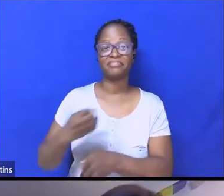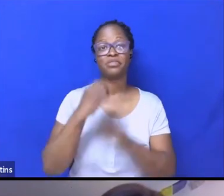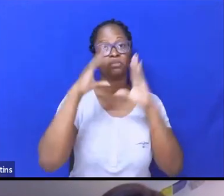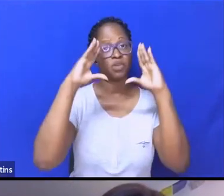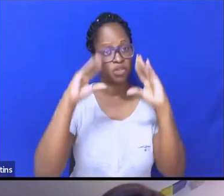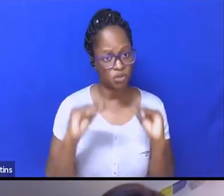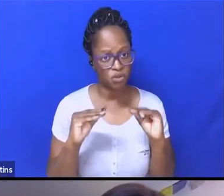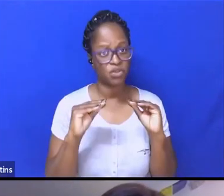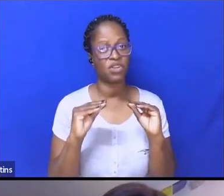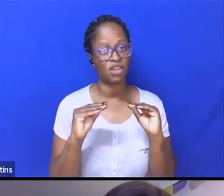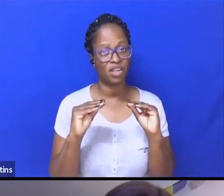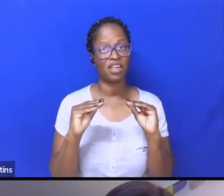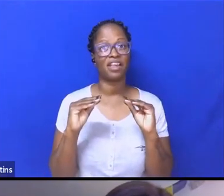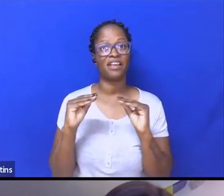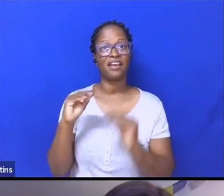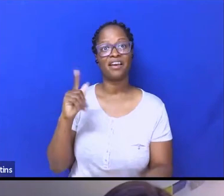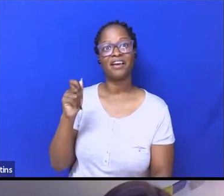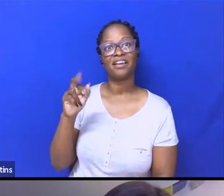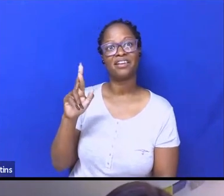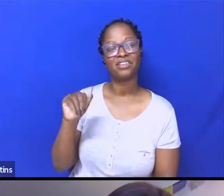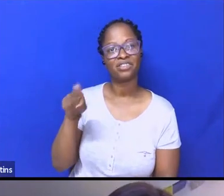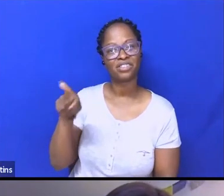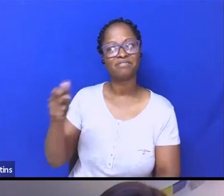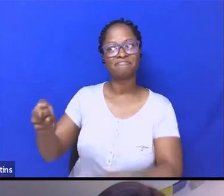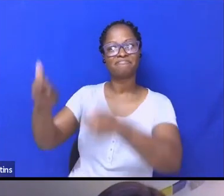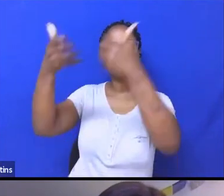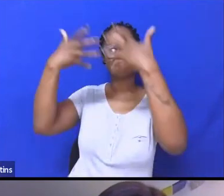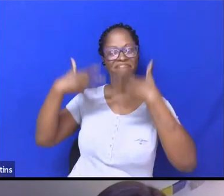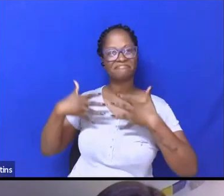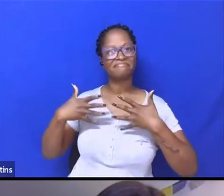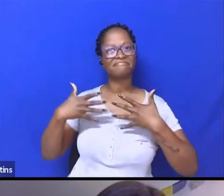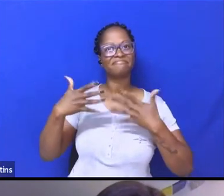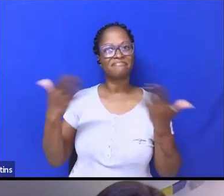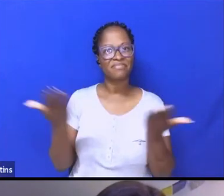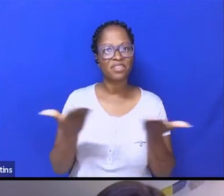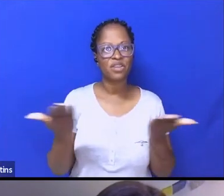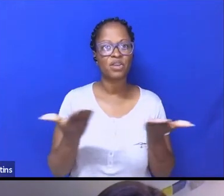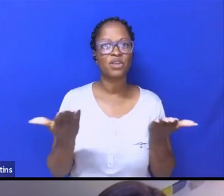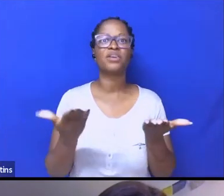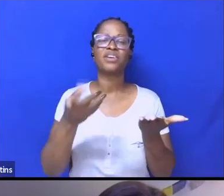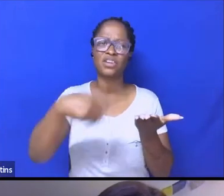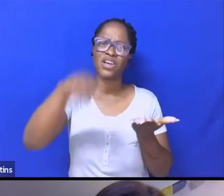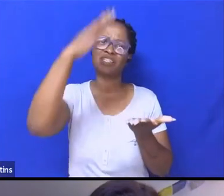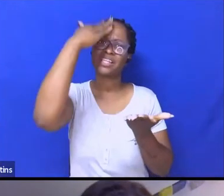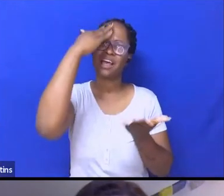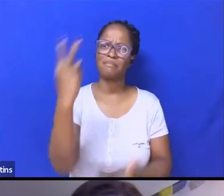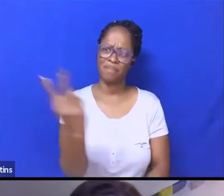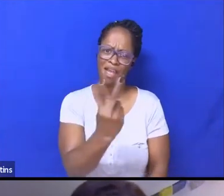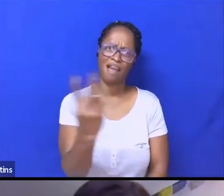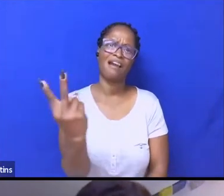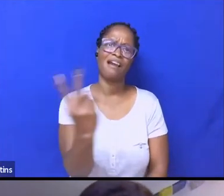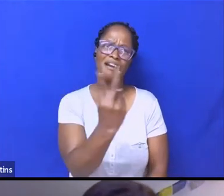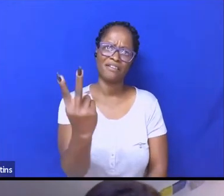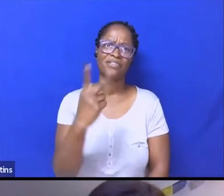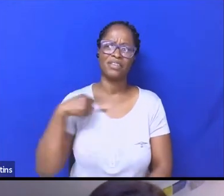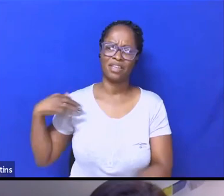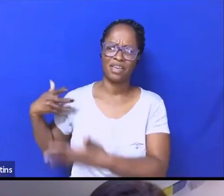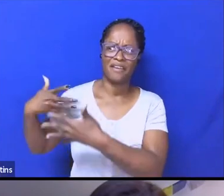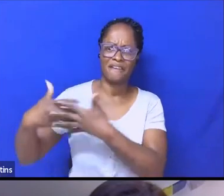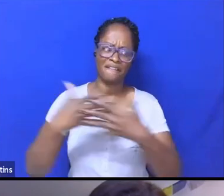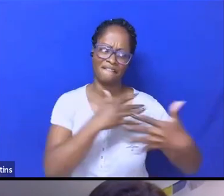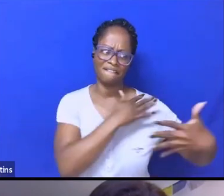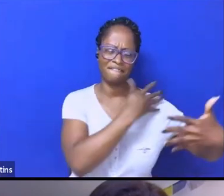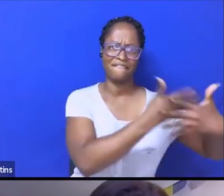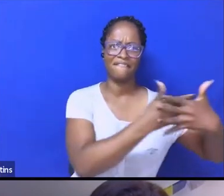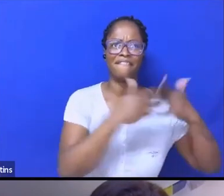como a Londra já antecipou um pouquinho para a gente a gente sabe que vocês duas têm trajetórias um pouco diferentes né estão as duas